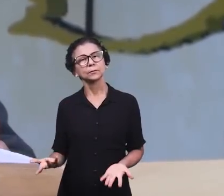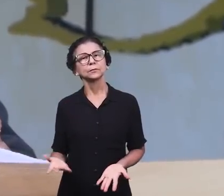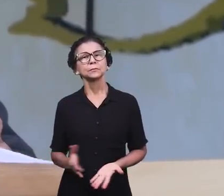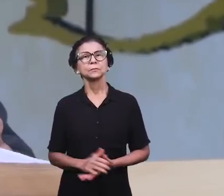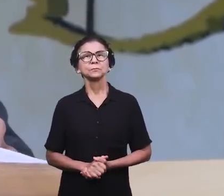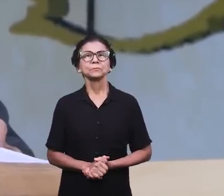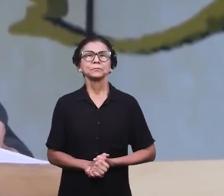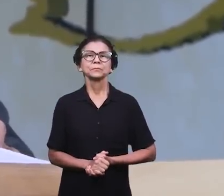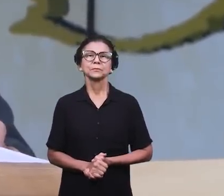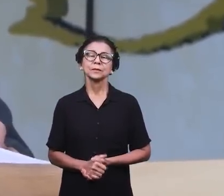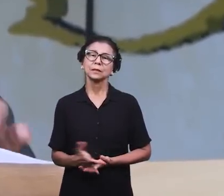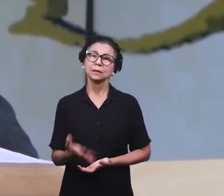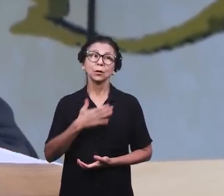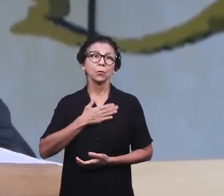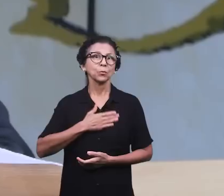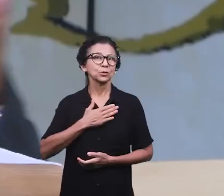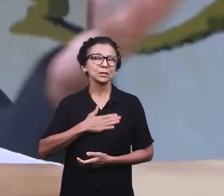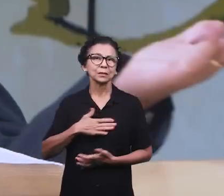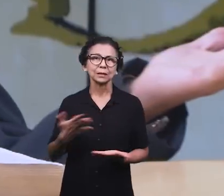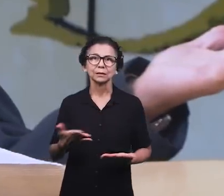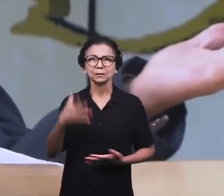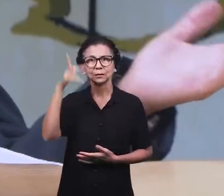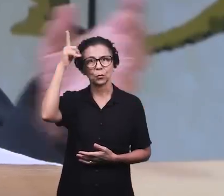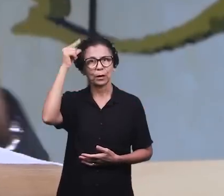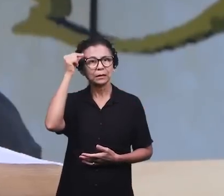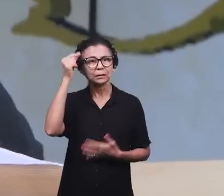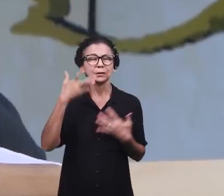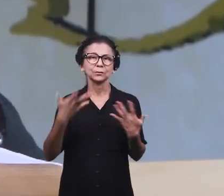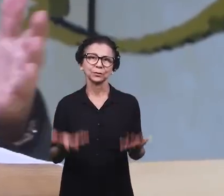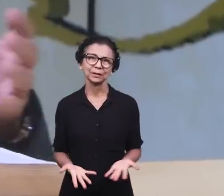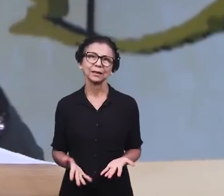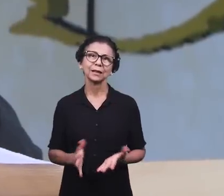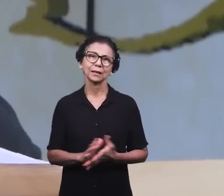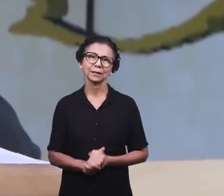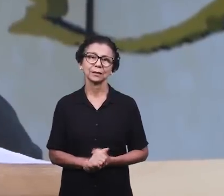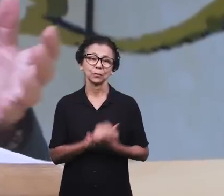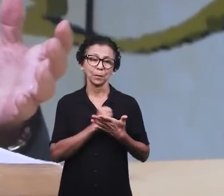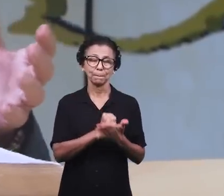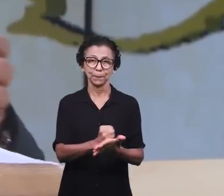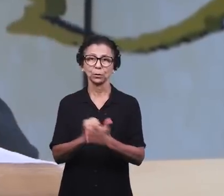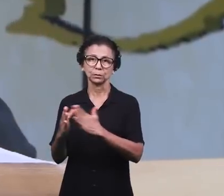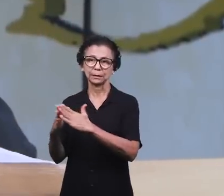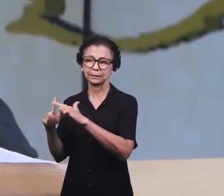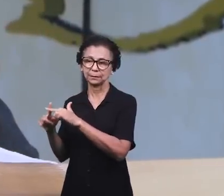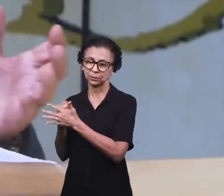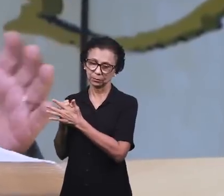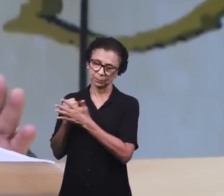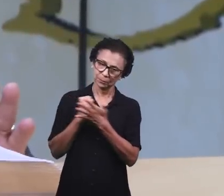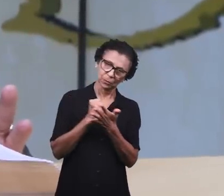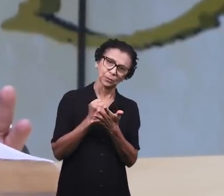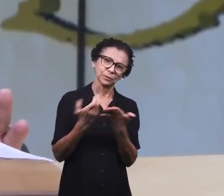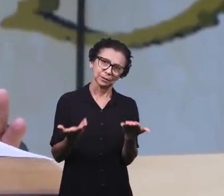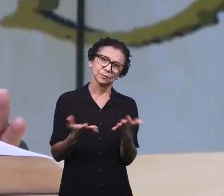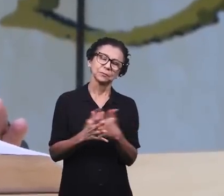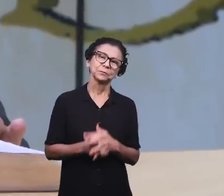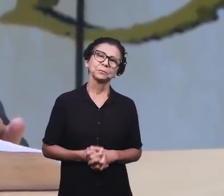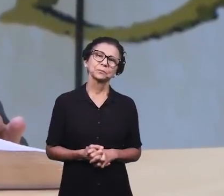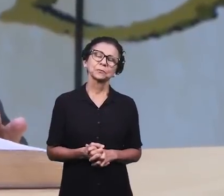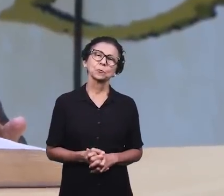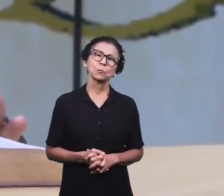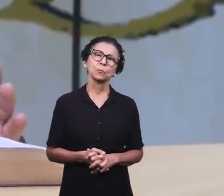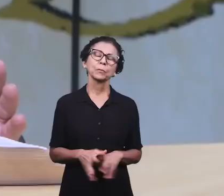Então isso foi outro descanso para nós. O pastor não precisa fazer isso sozinho. Ele tem um apoio do corpo, né? A igreja, para isso. E o